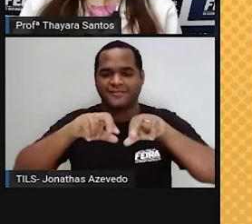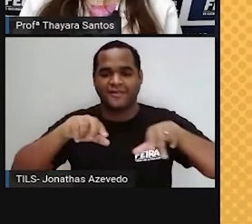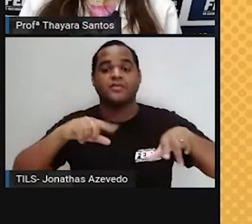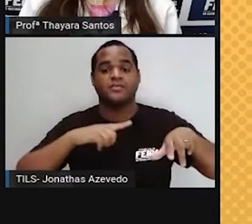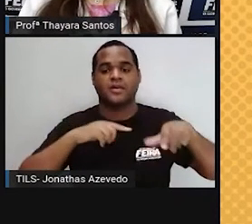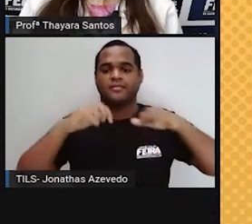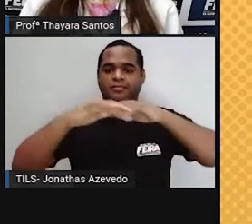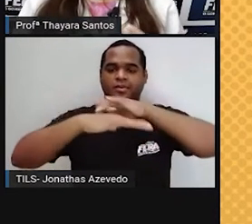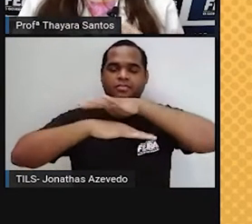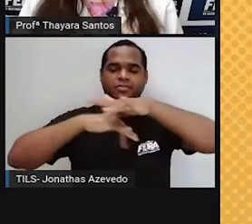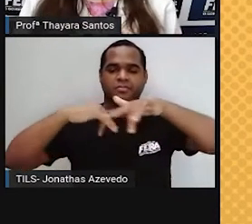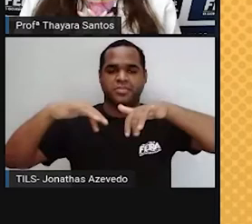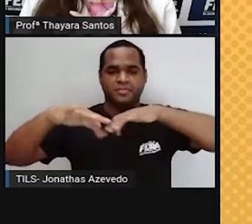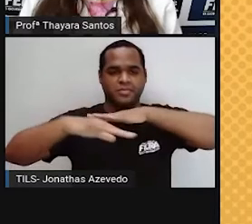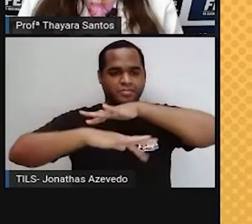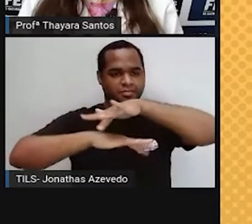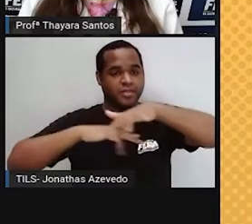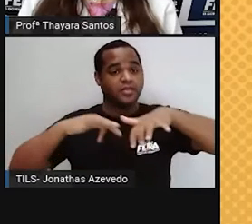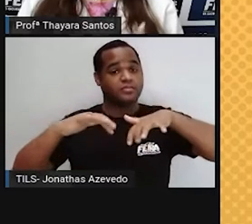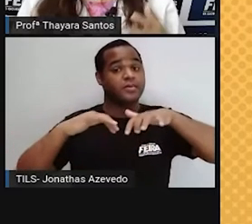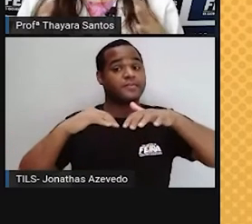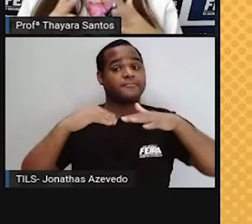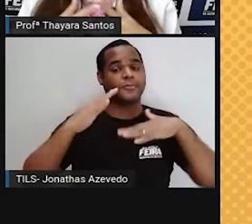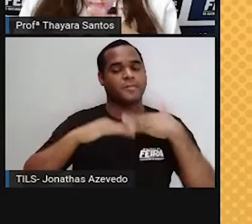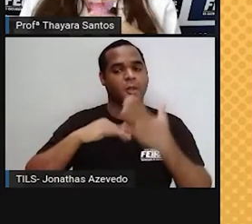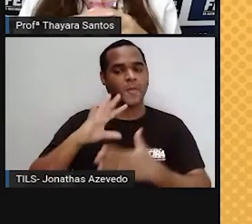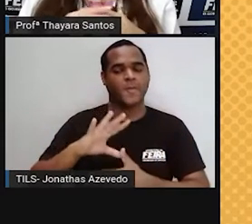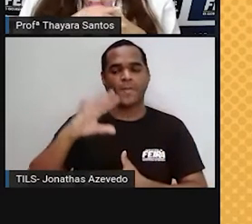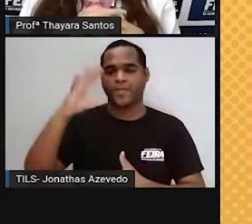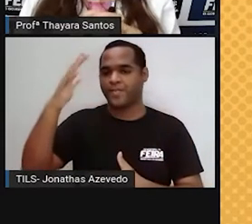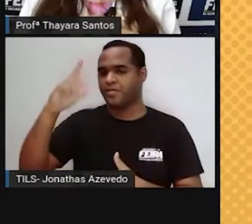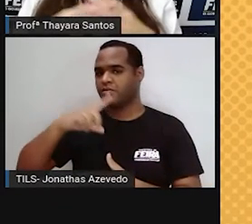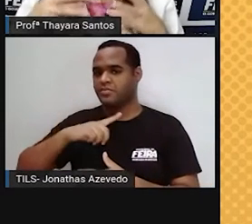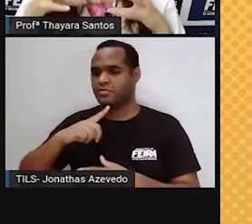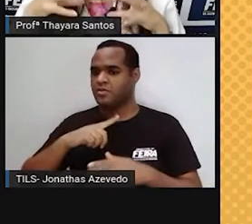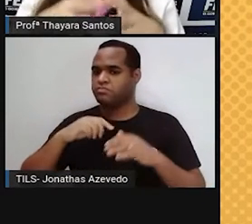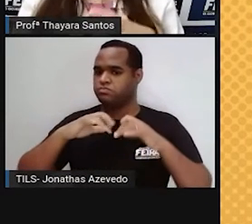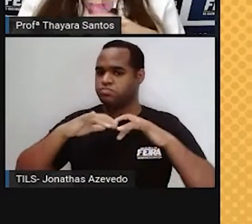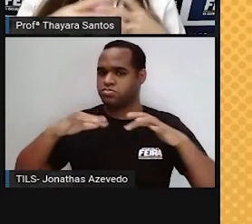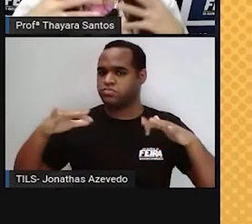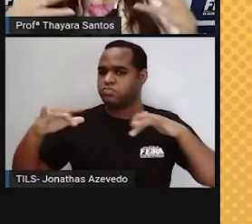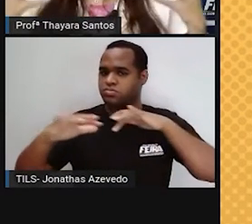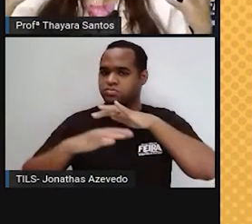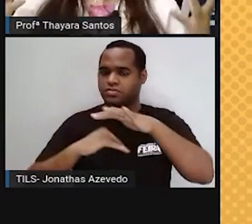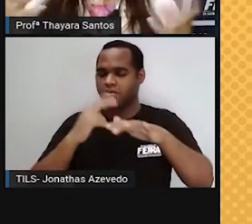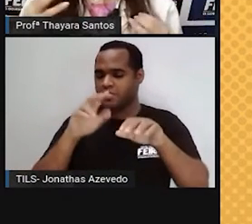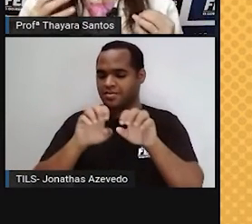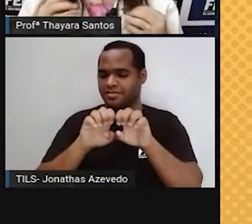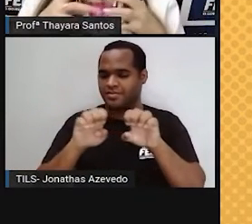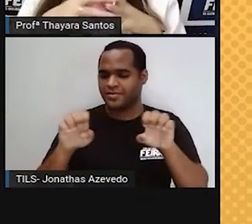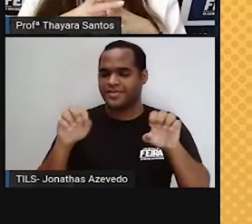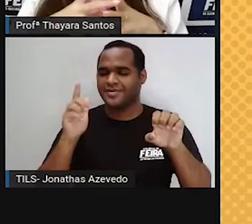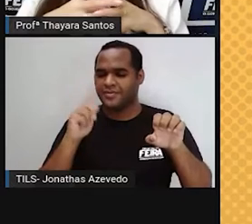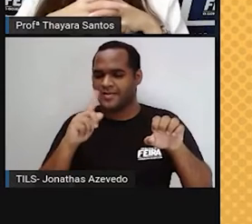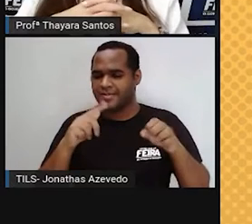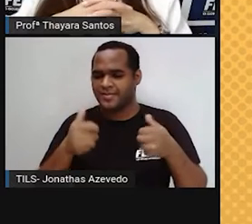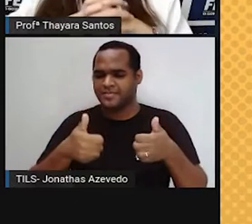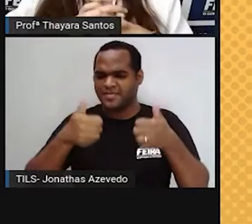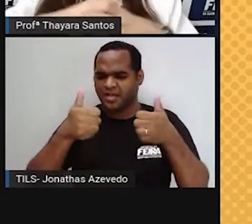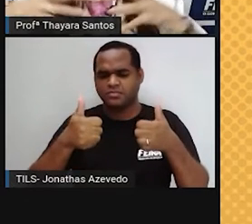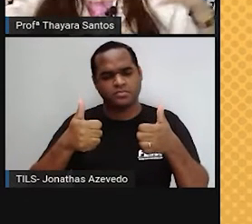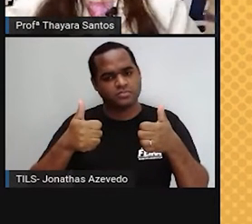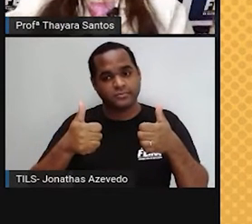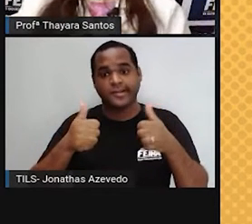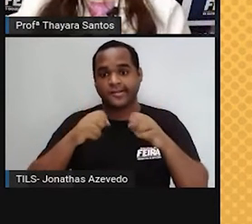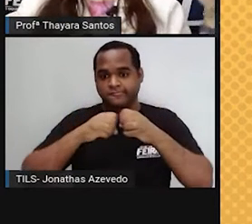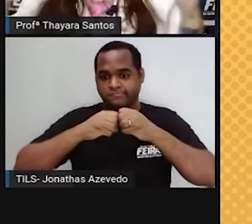acumulando muita energia. E por algum motivo, essa energia se acumulou tanto que aquela estrutura não conseguiu mais dar conta e ela